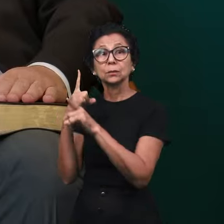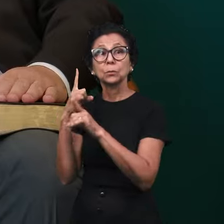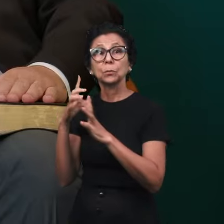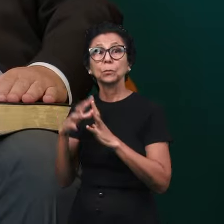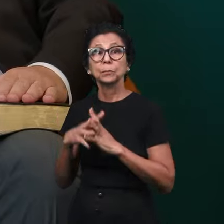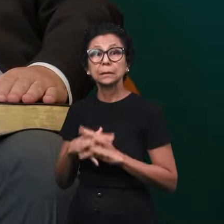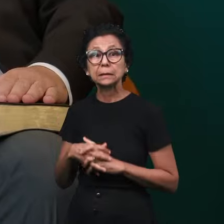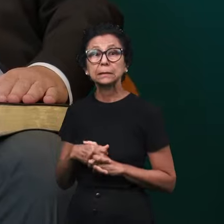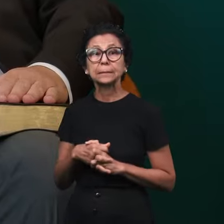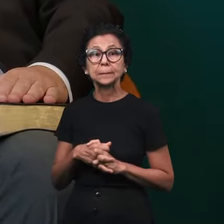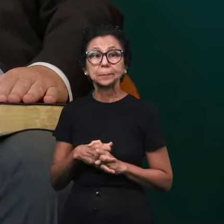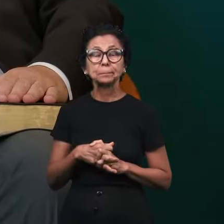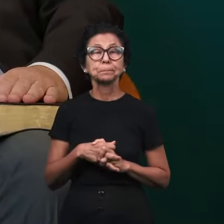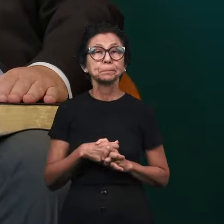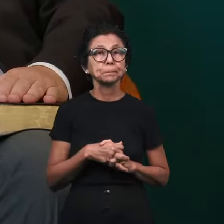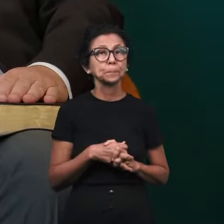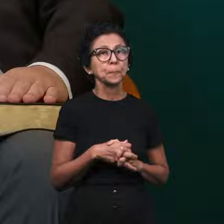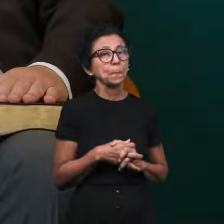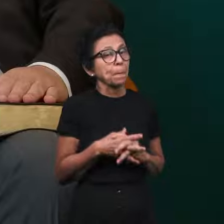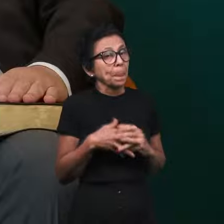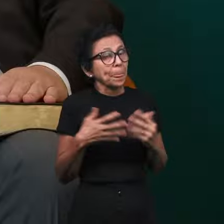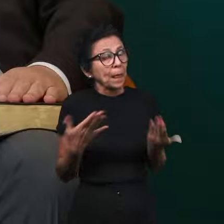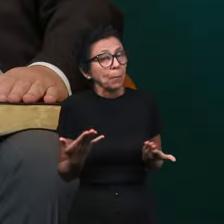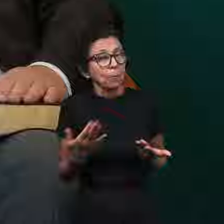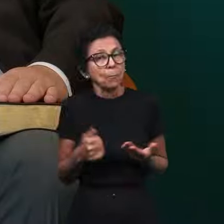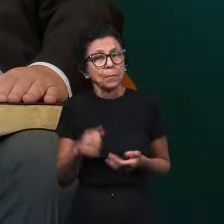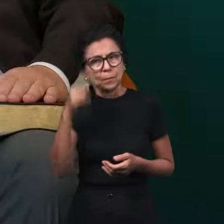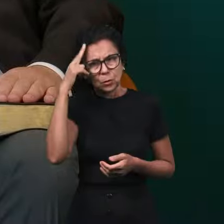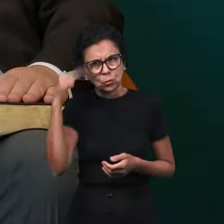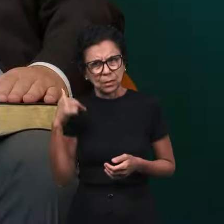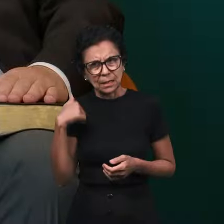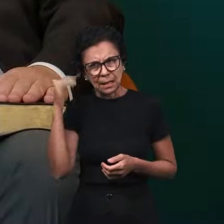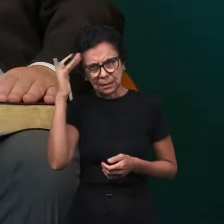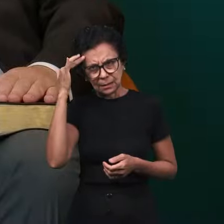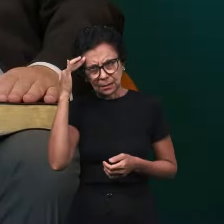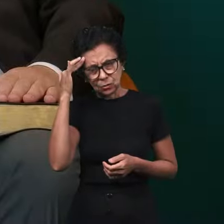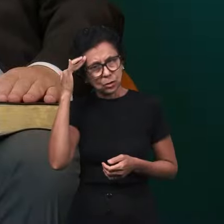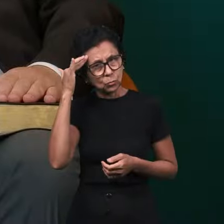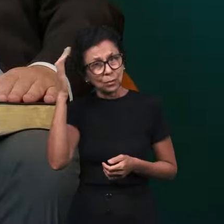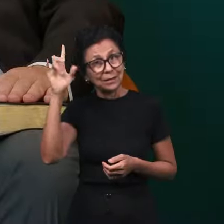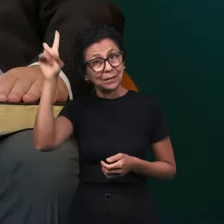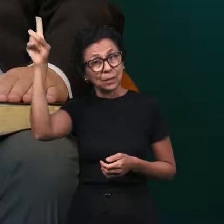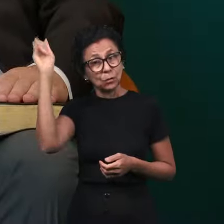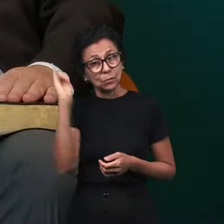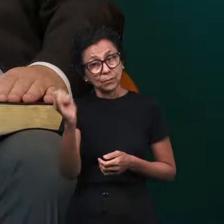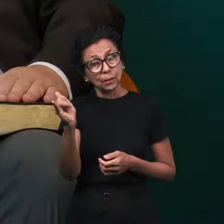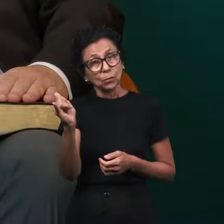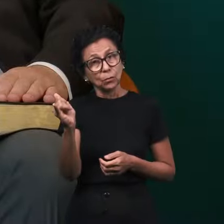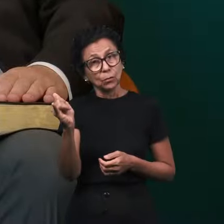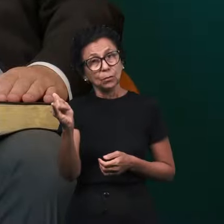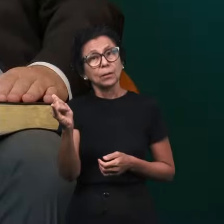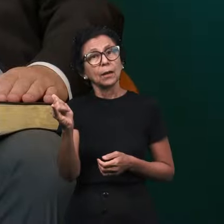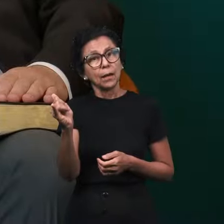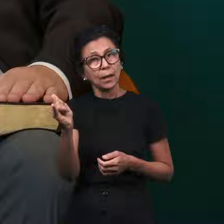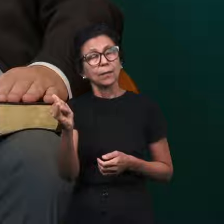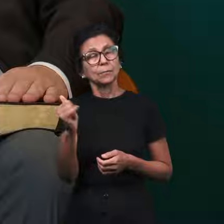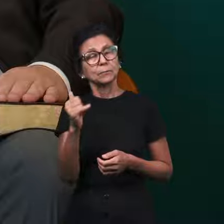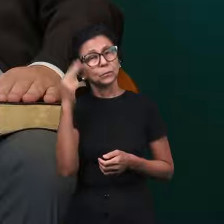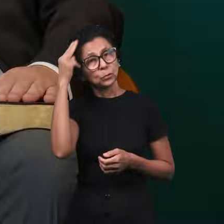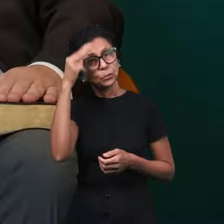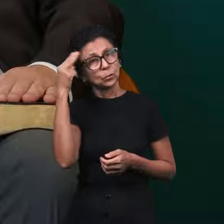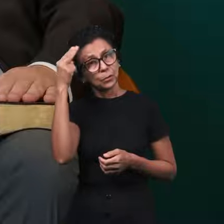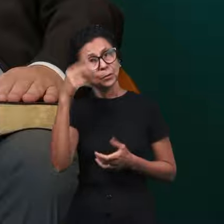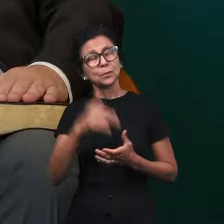de Deus. Do Senhor. Então, ou seja, resumindo, tudo que foi dirigido ali, Deus se revelou através de sonhos. É